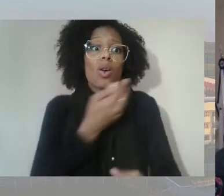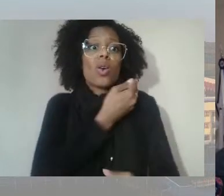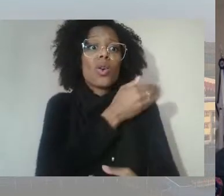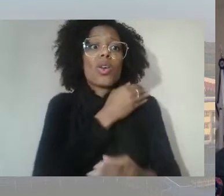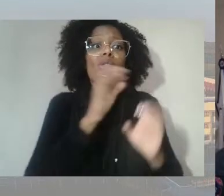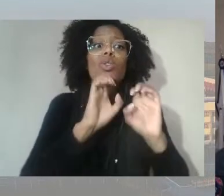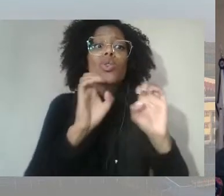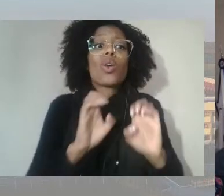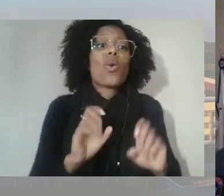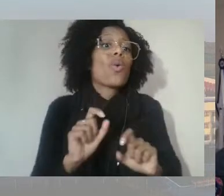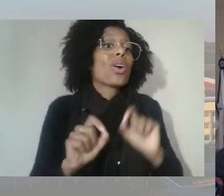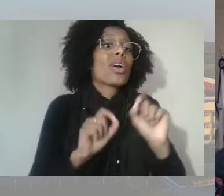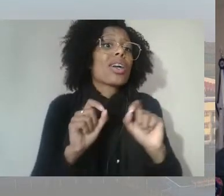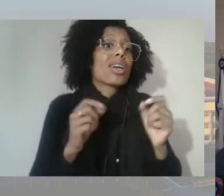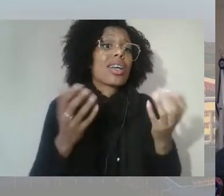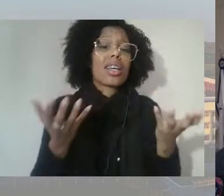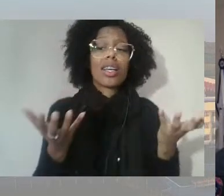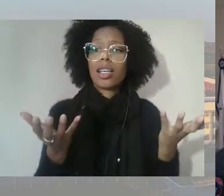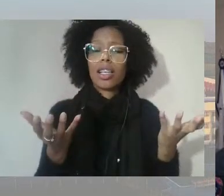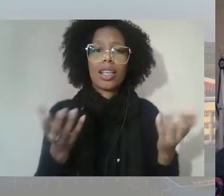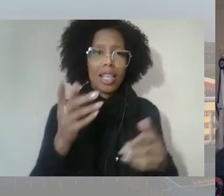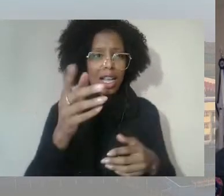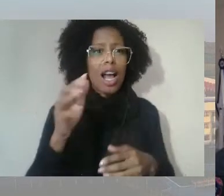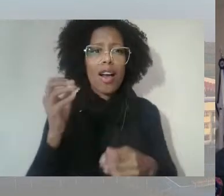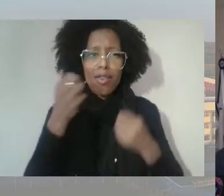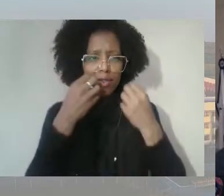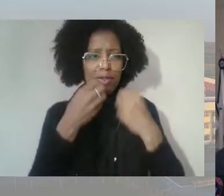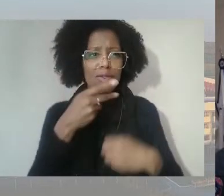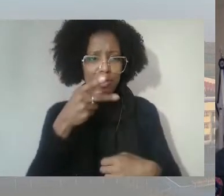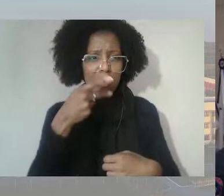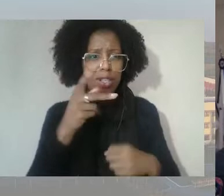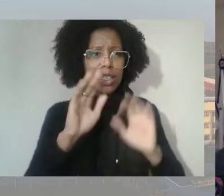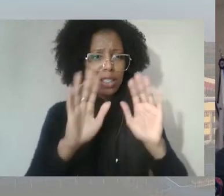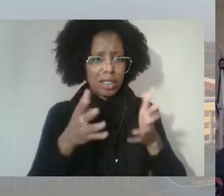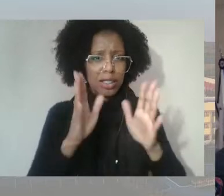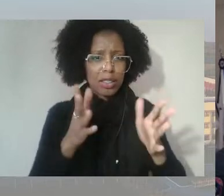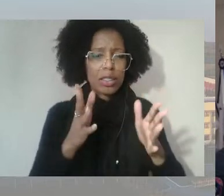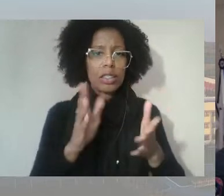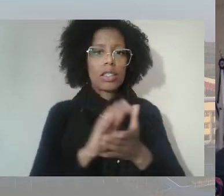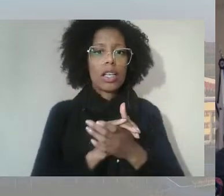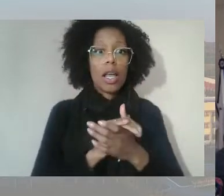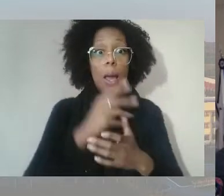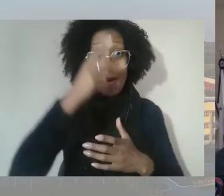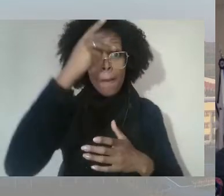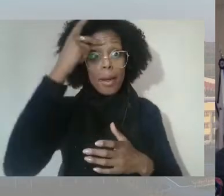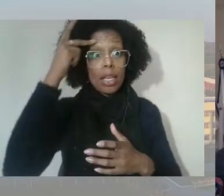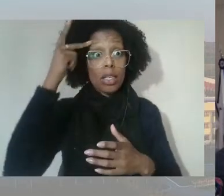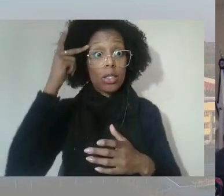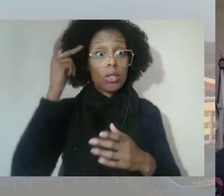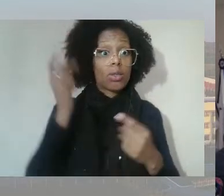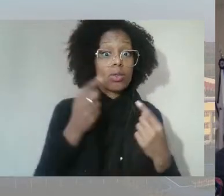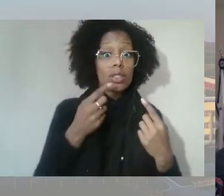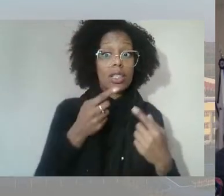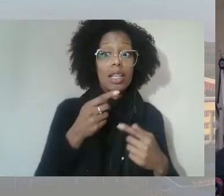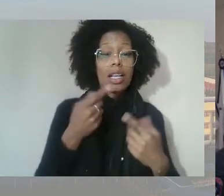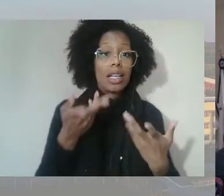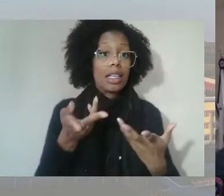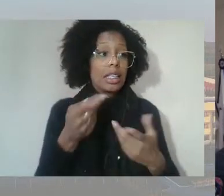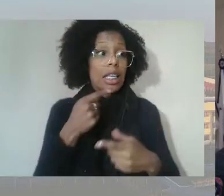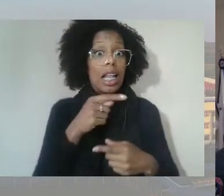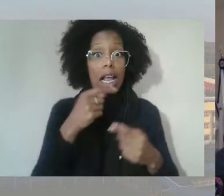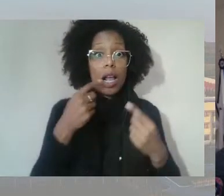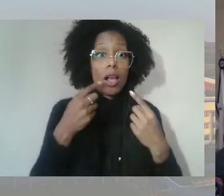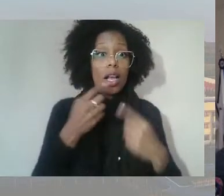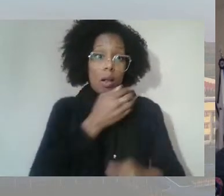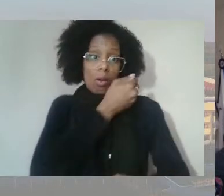pessoal? O Frank falou aquela coisa da... A pessoa está sendo racista e não se dá conta. E eu entendo,